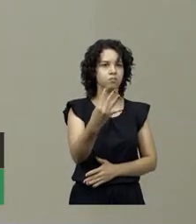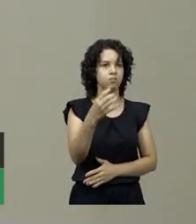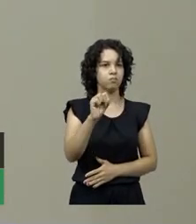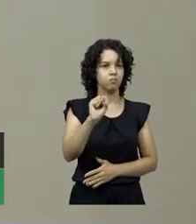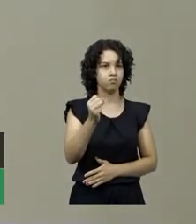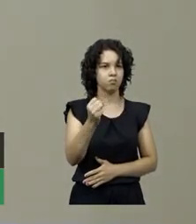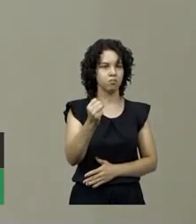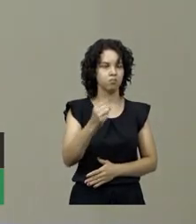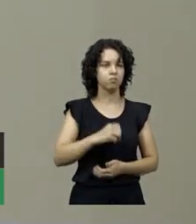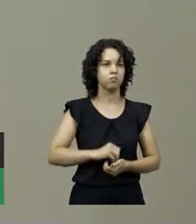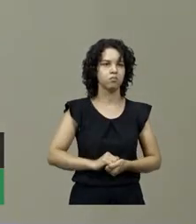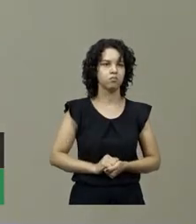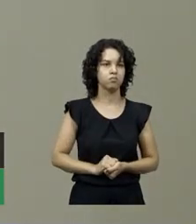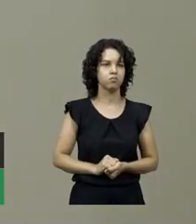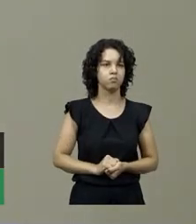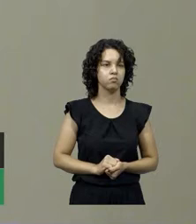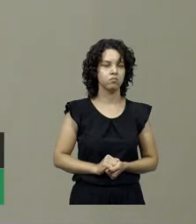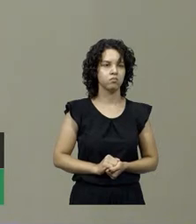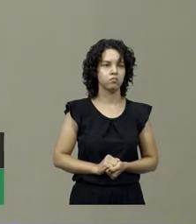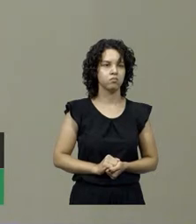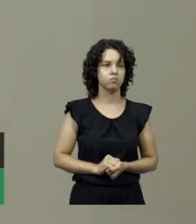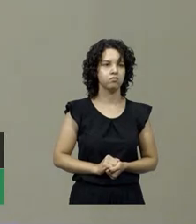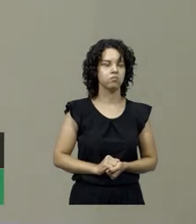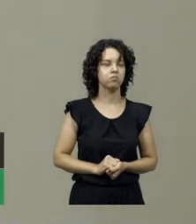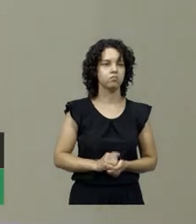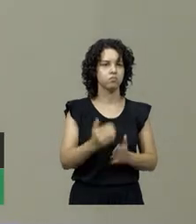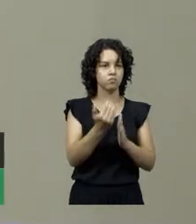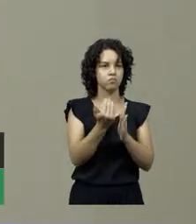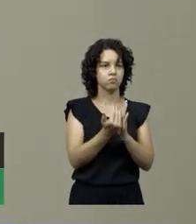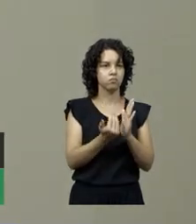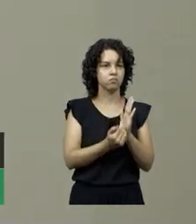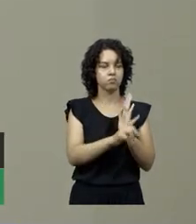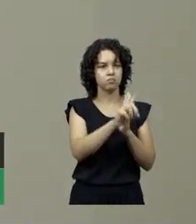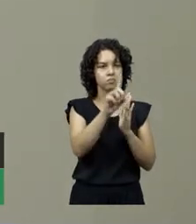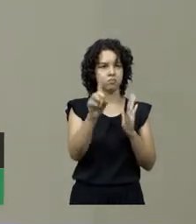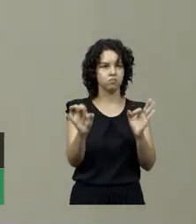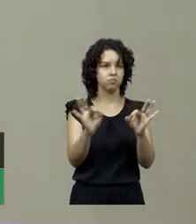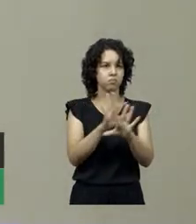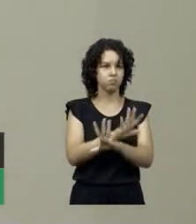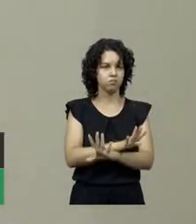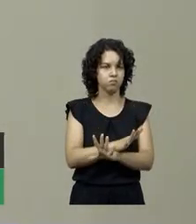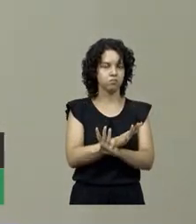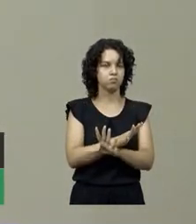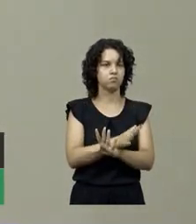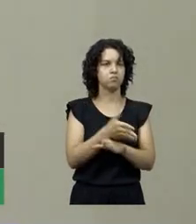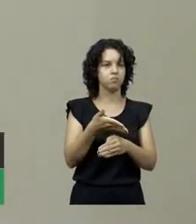248. Fim da ordem do dia. Explicações pessoais.